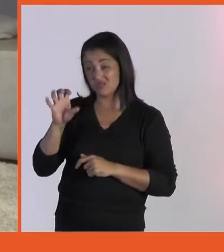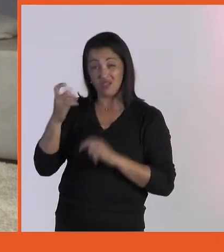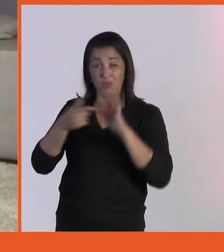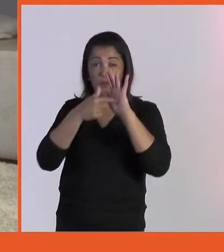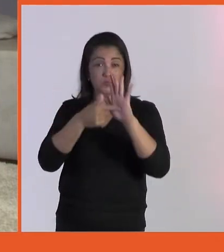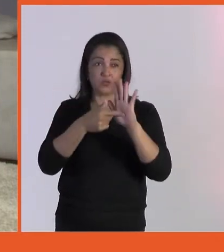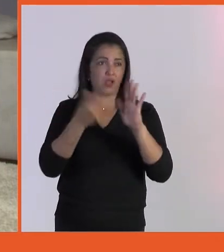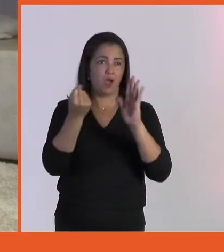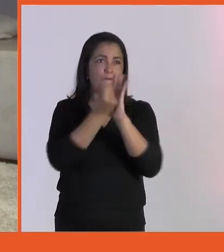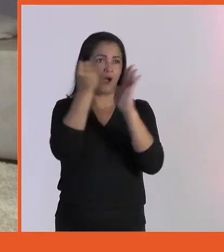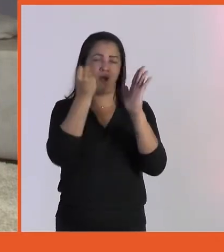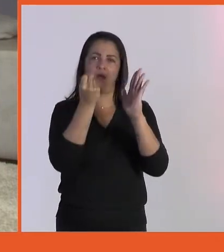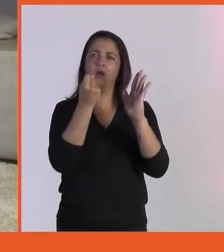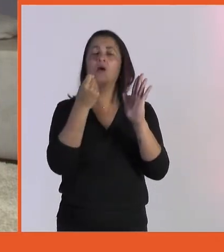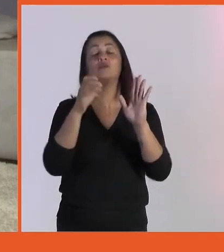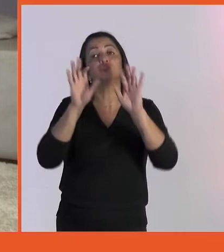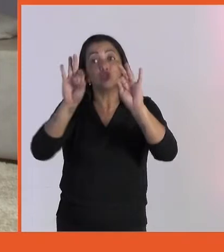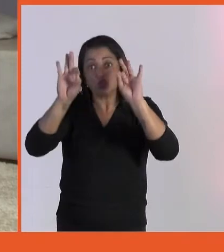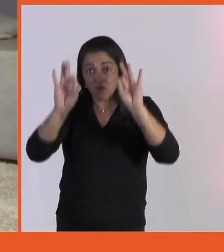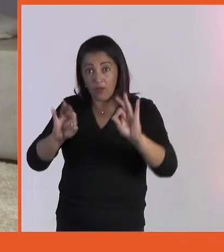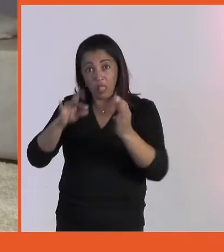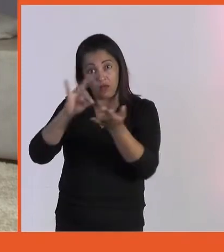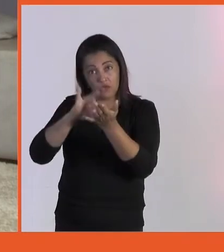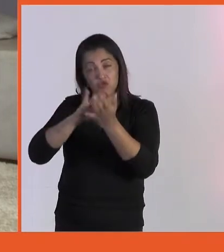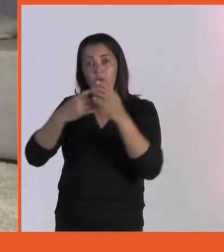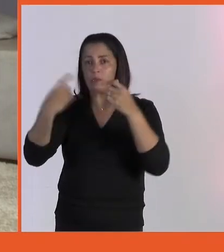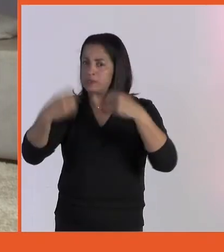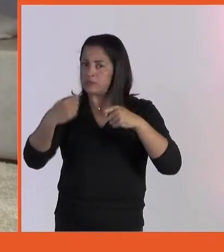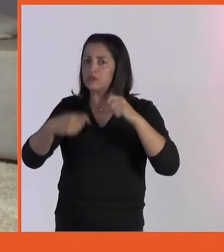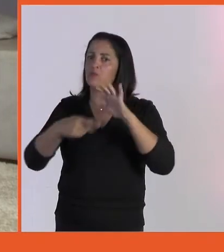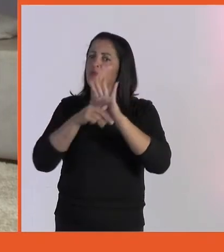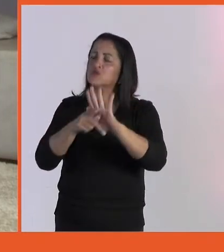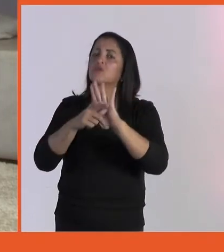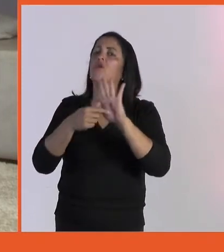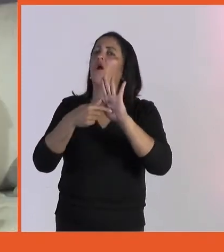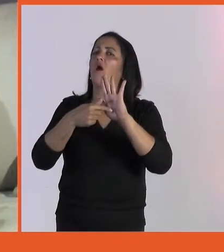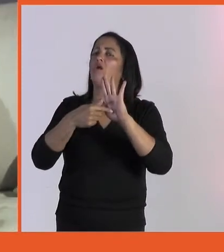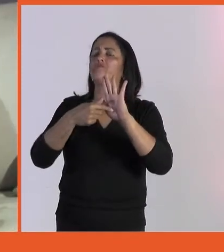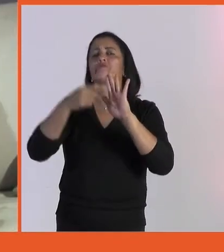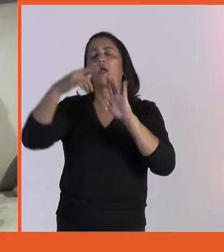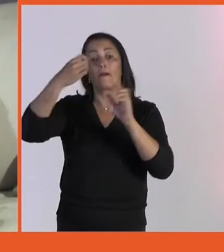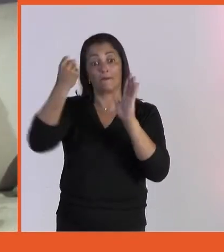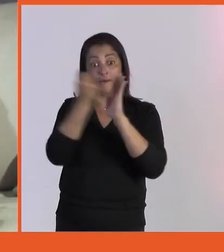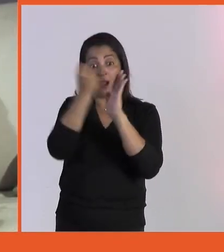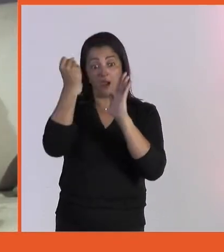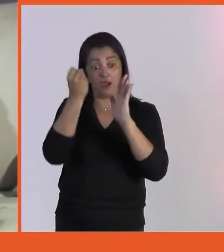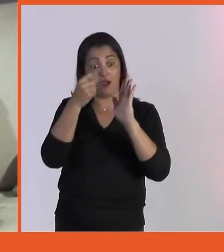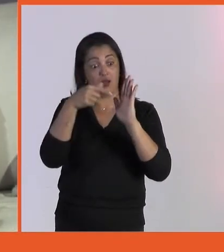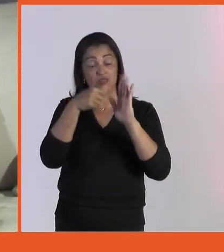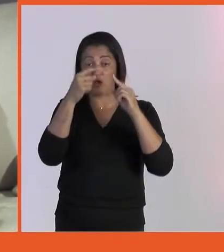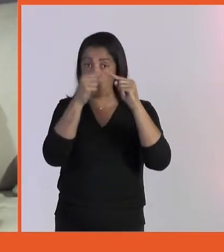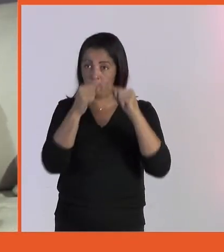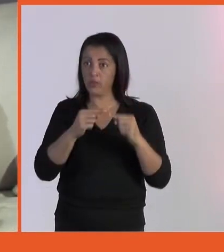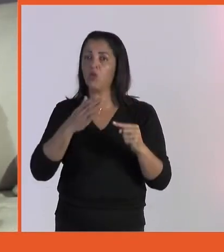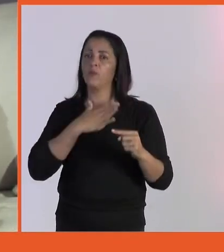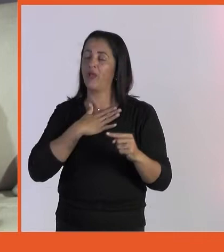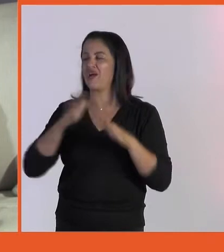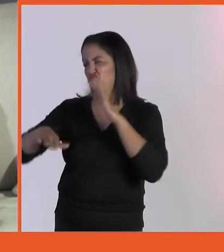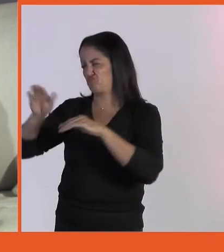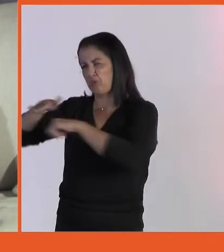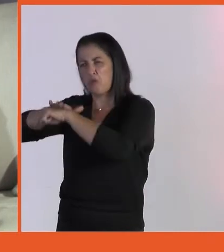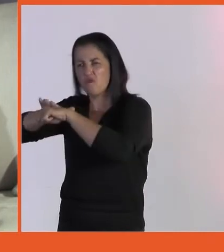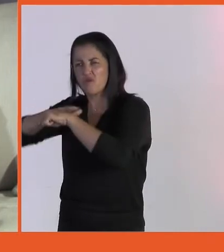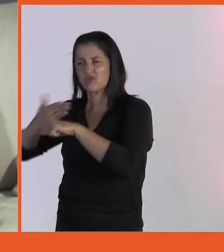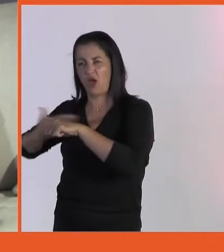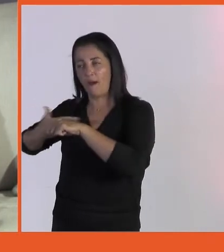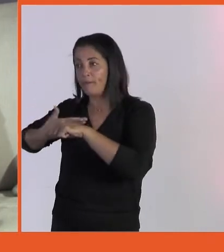claro. De vez em quando a gente conversa com alguns amigos e a gente fala, pô, você... Uma coisa super básica de YouTube, né? Você pede like no vídeo,